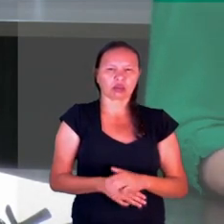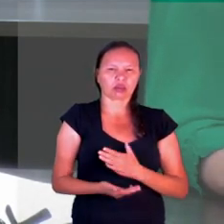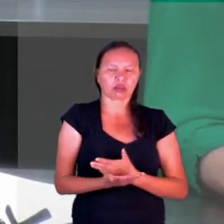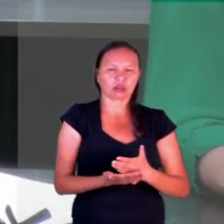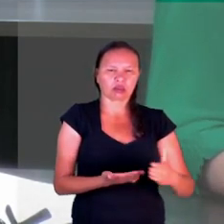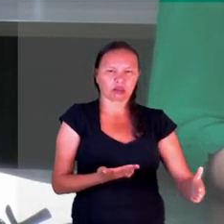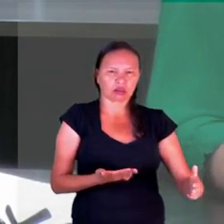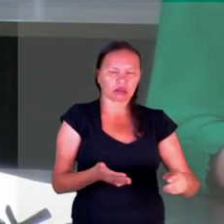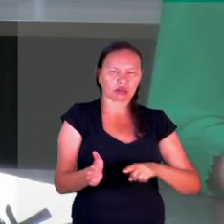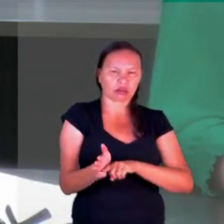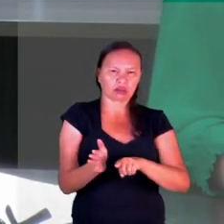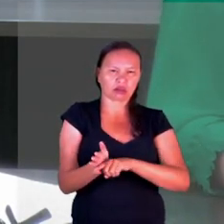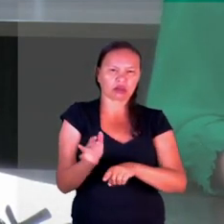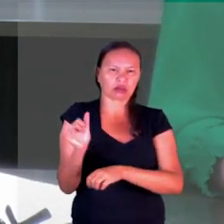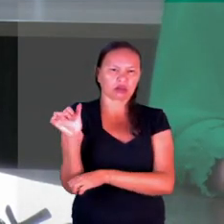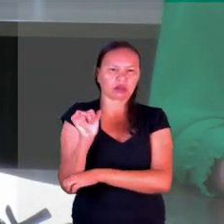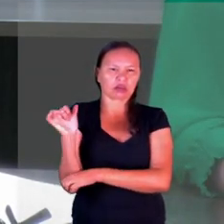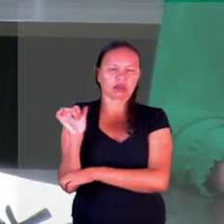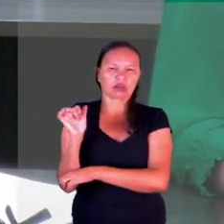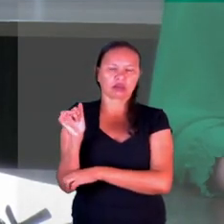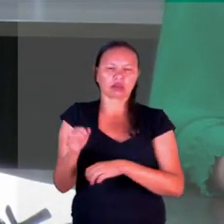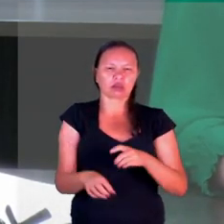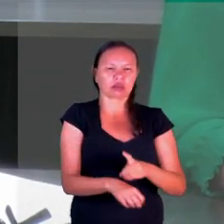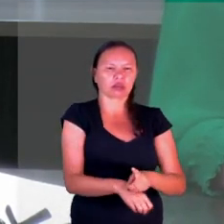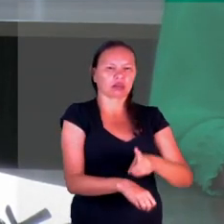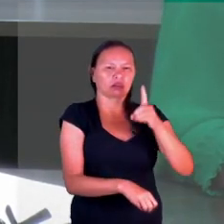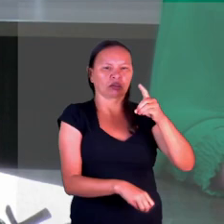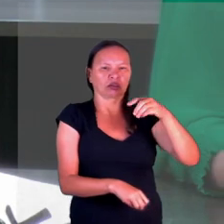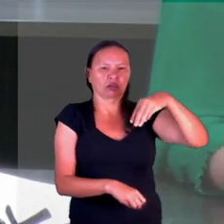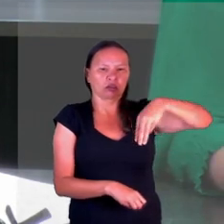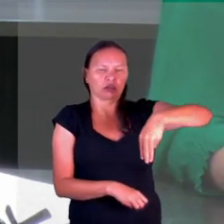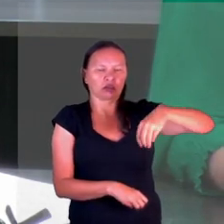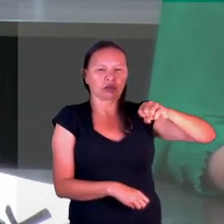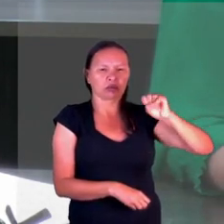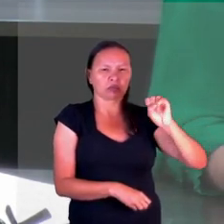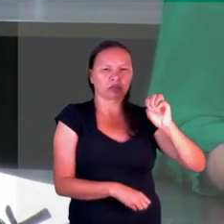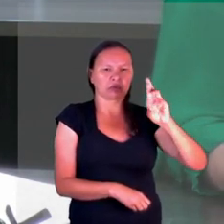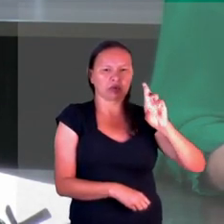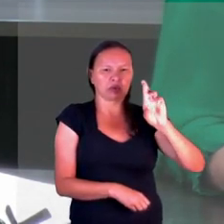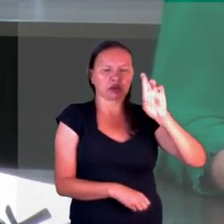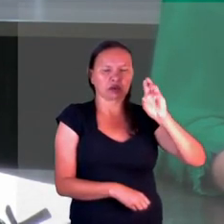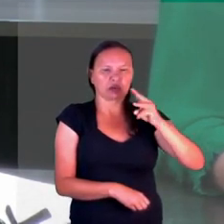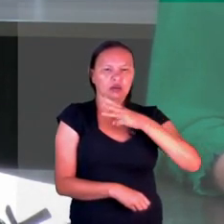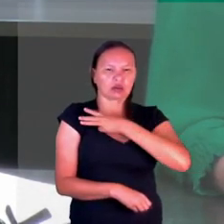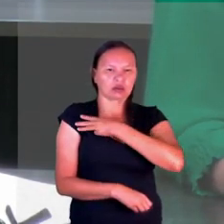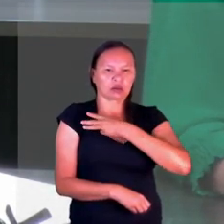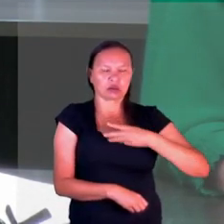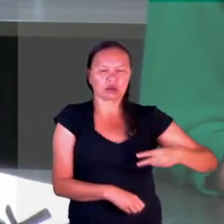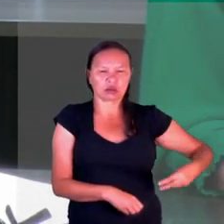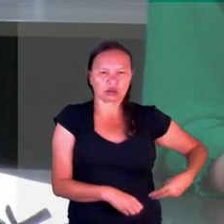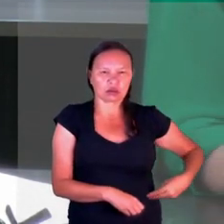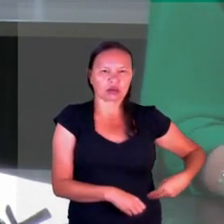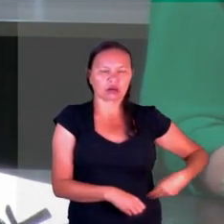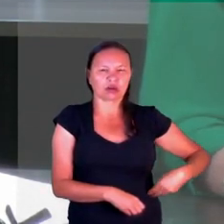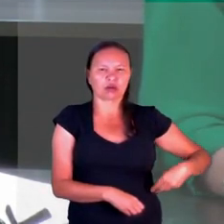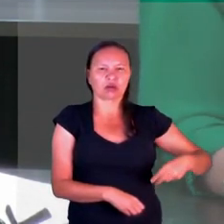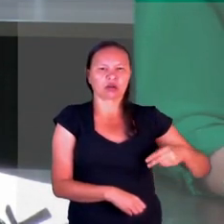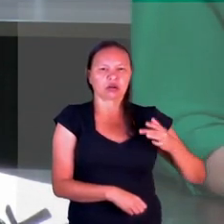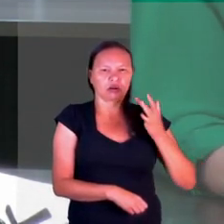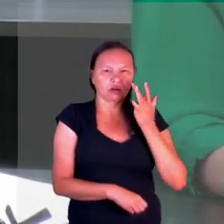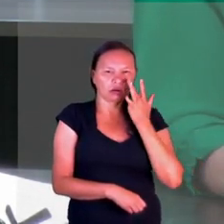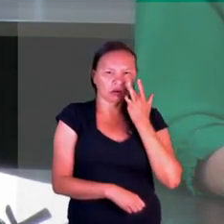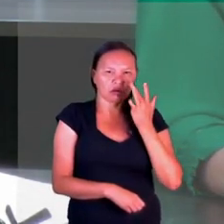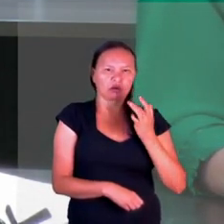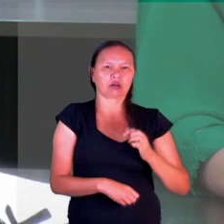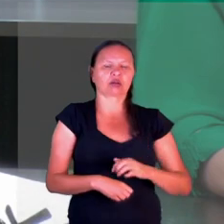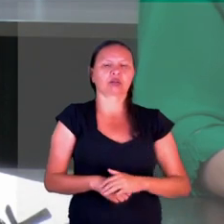a pergunta online da dout miram que é do Ministério Público do Estado do Piauí e também integrante